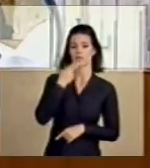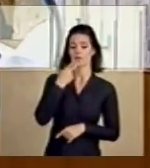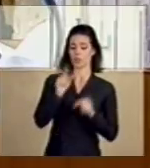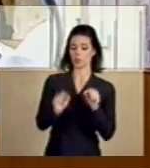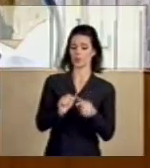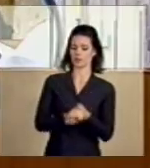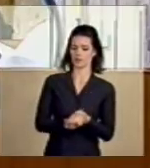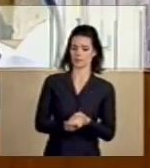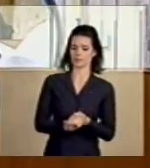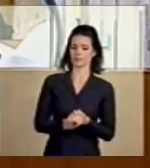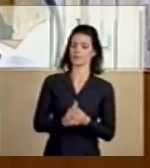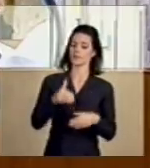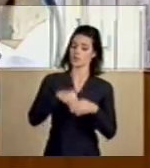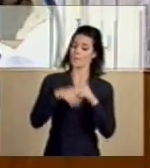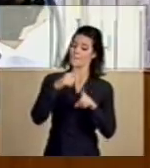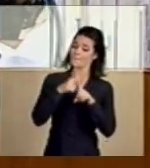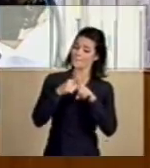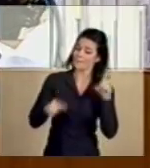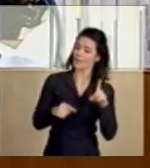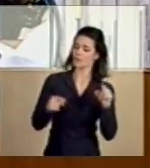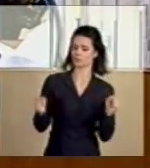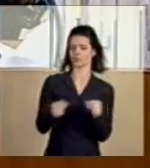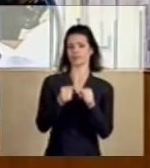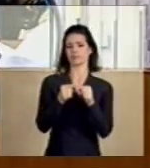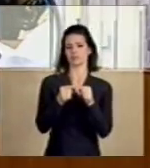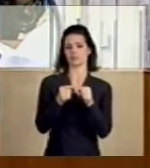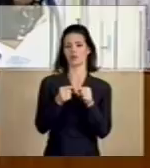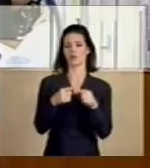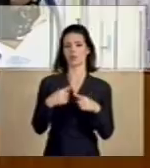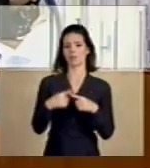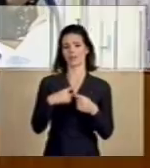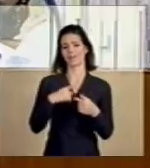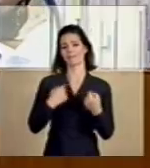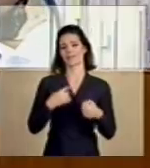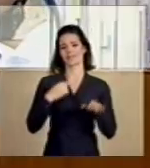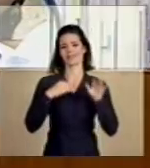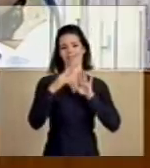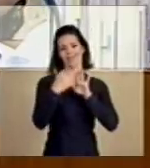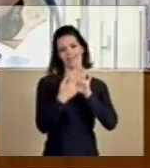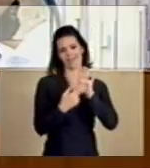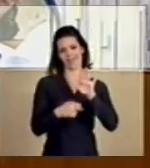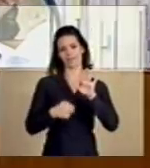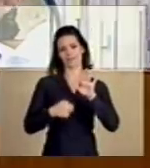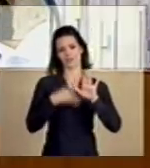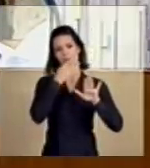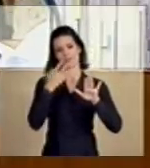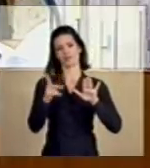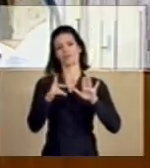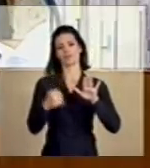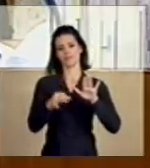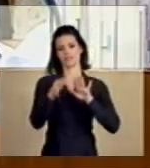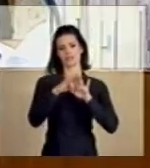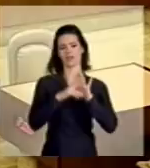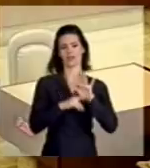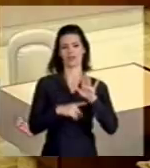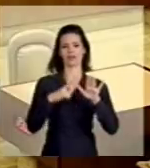anunciou julgo parcialmente procedente porque ele tem os requisitos. 58. Por essa razão. Ministro Alexandre,